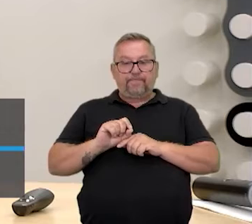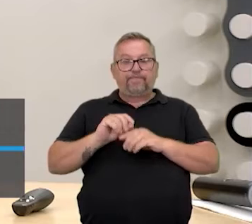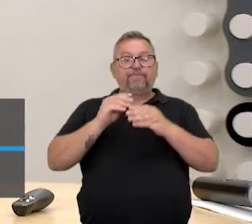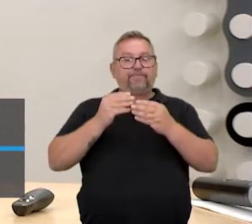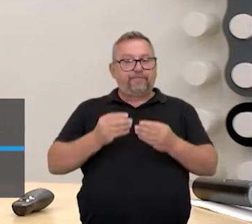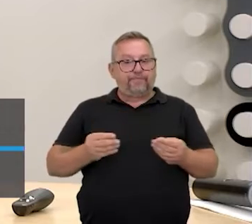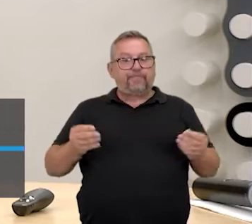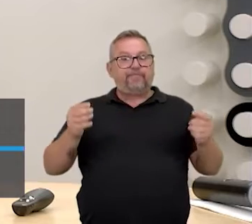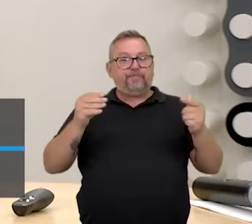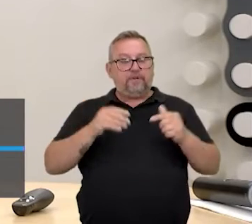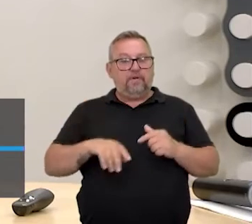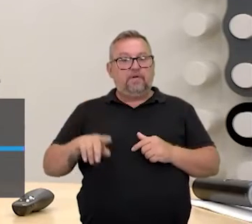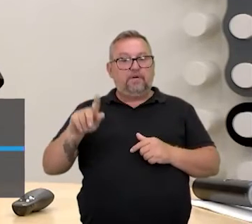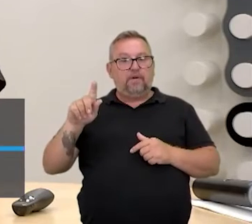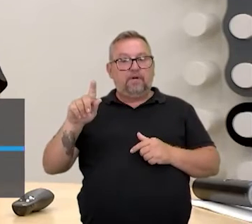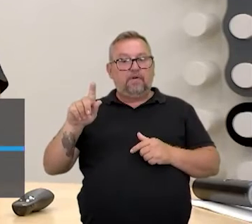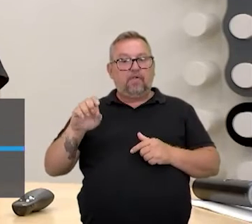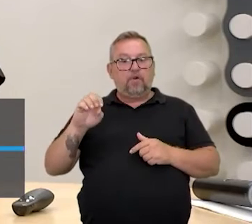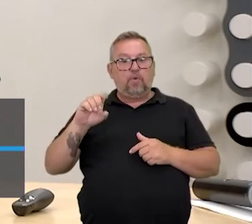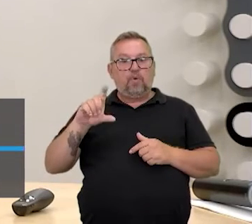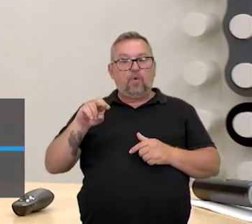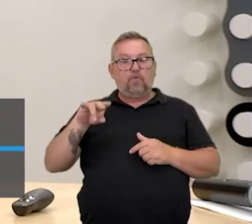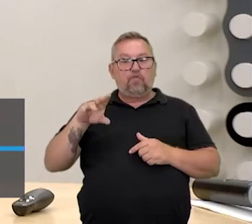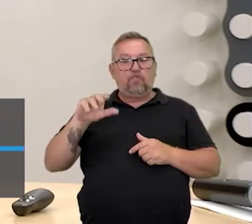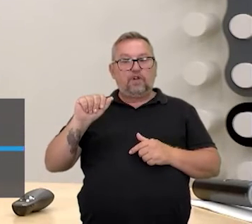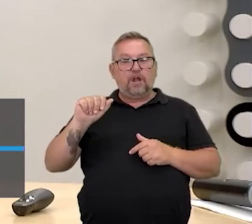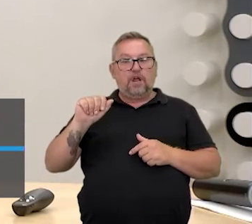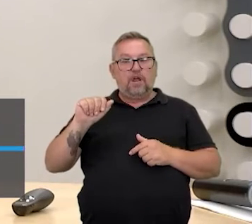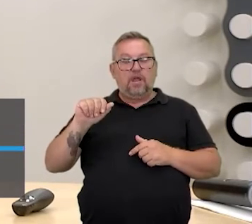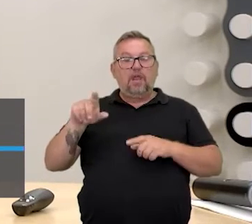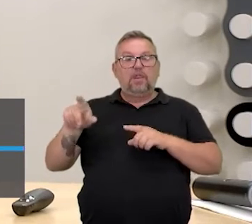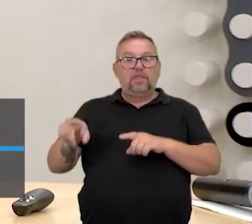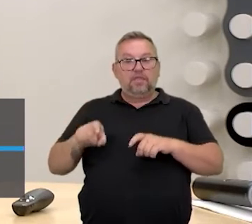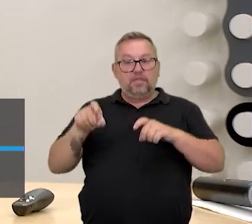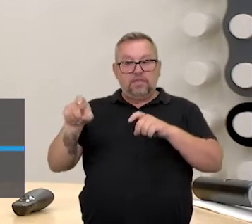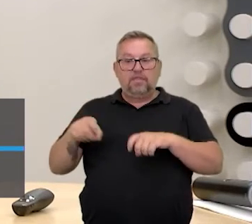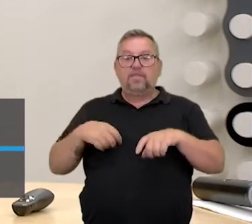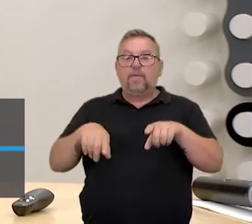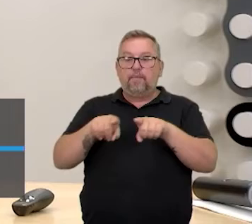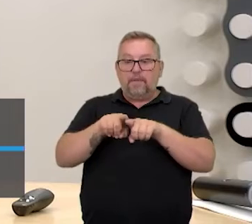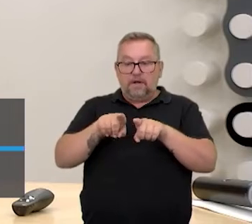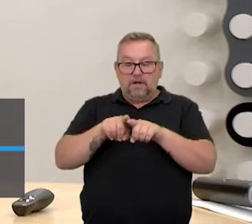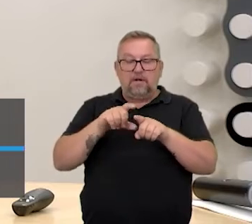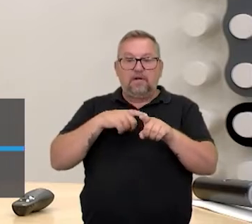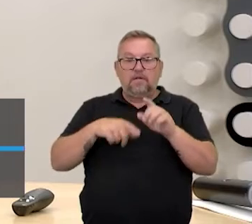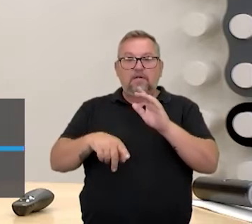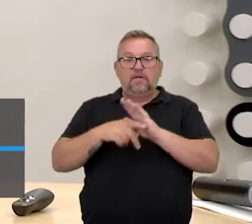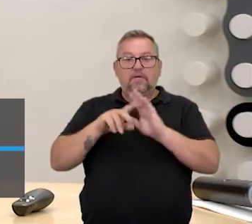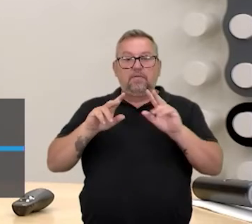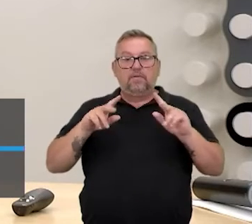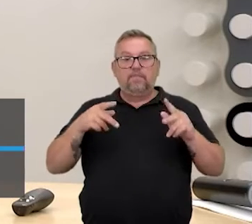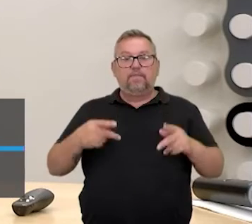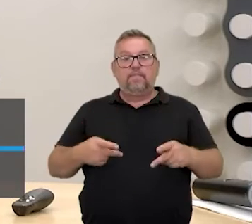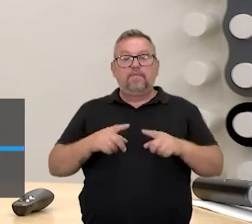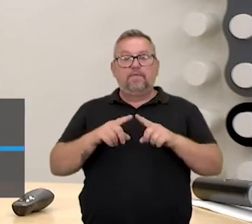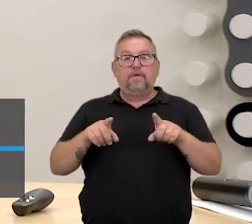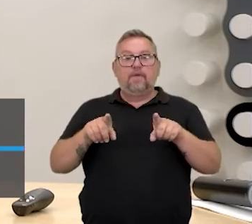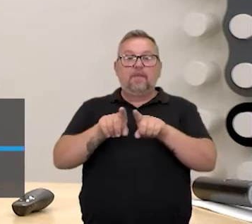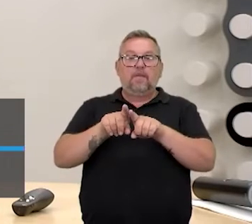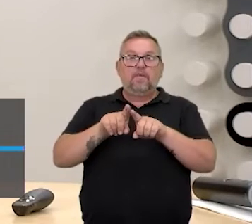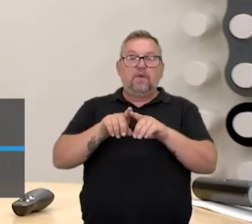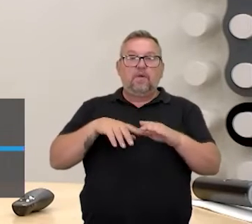sensivelmente a geologia daquela região. Então a agricultura também é um processo do ser humano, que é